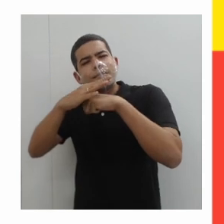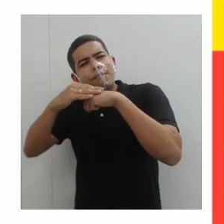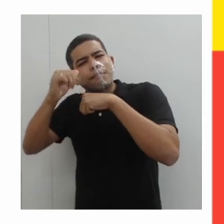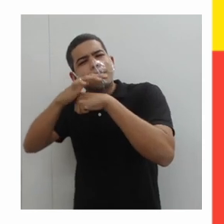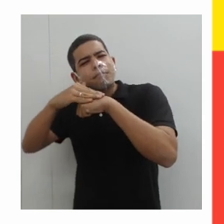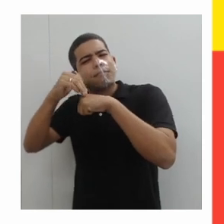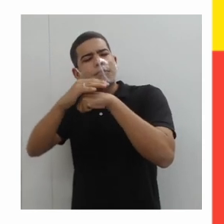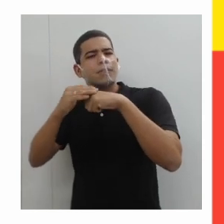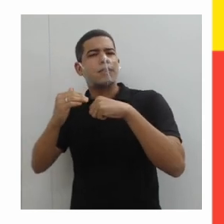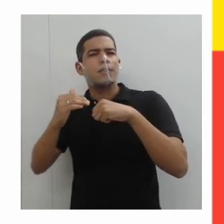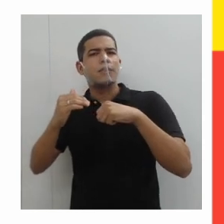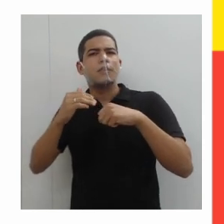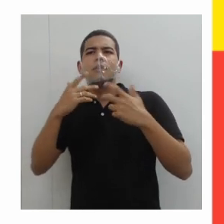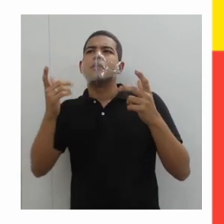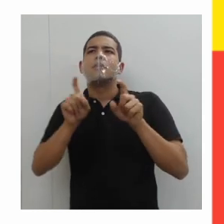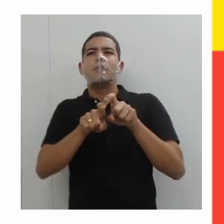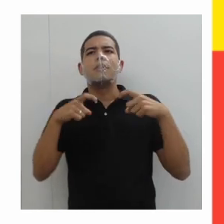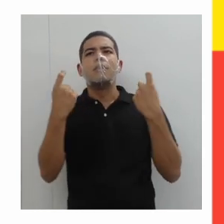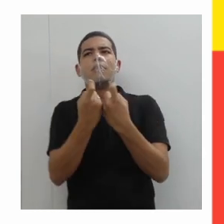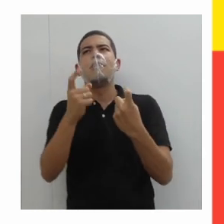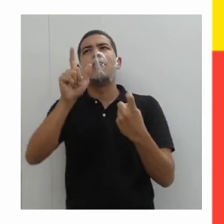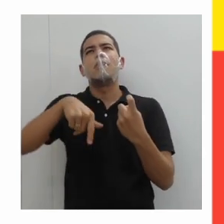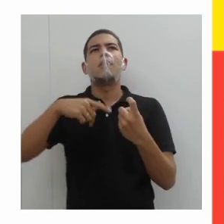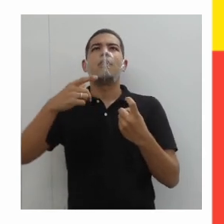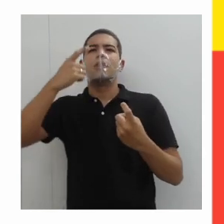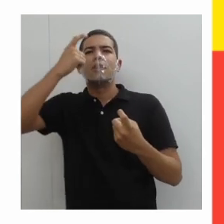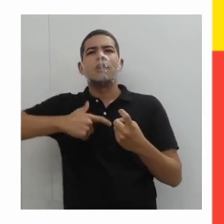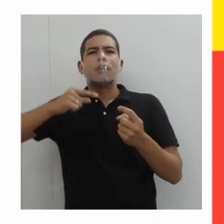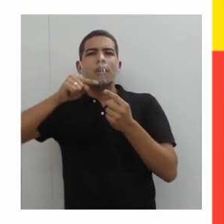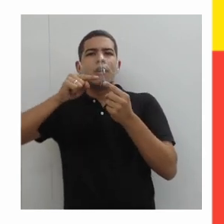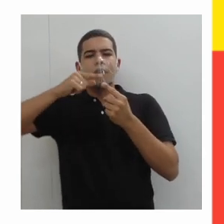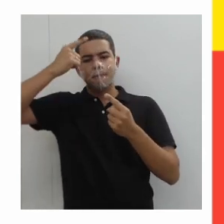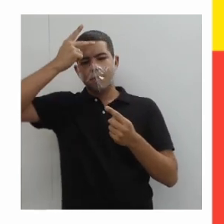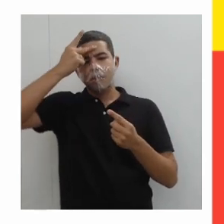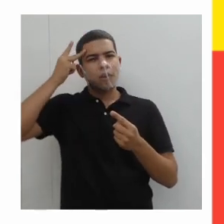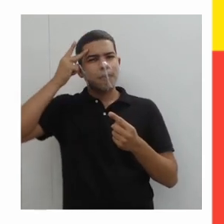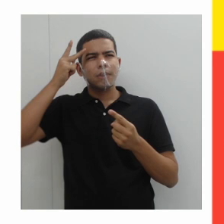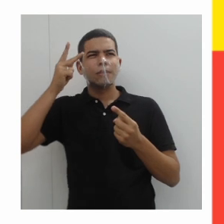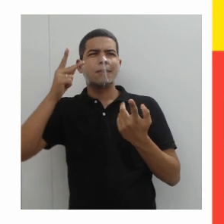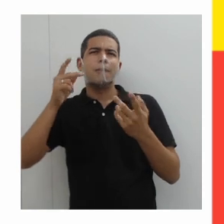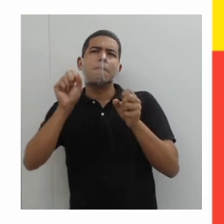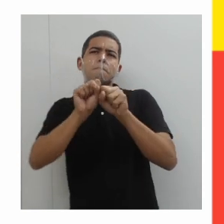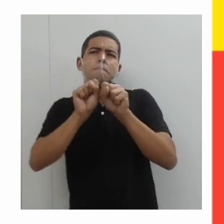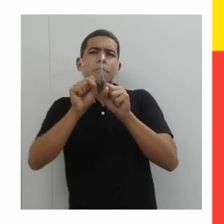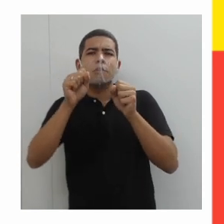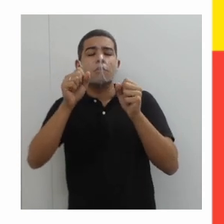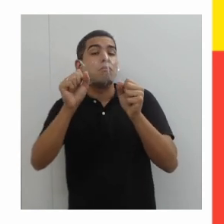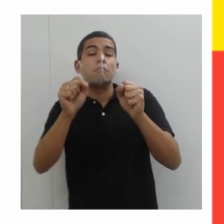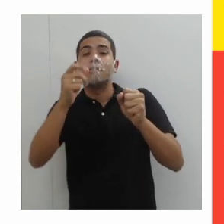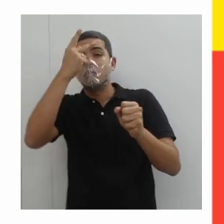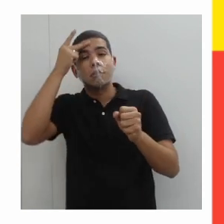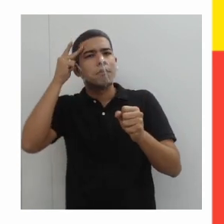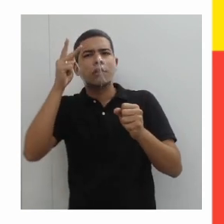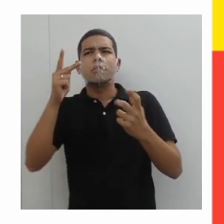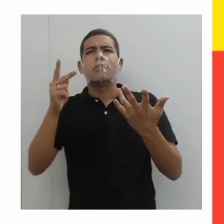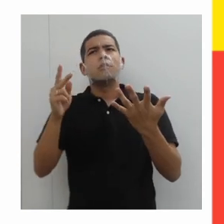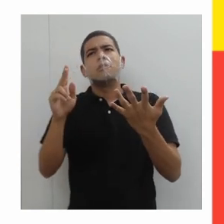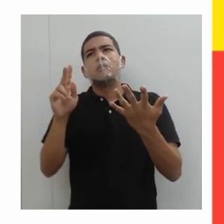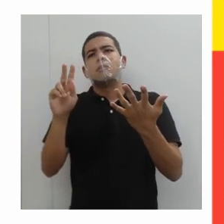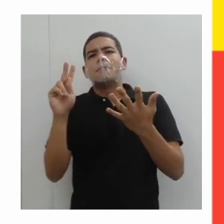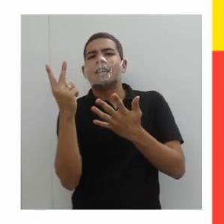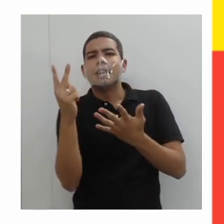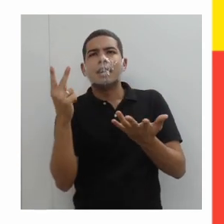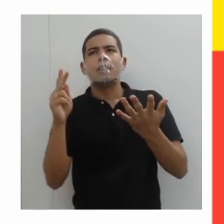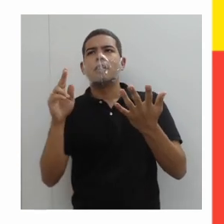A orientação sexual não é necessariamente relacionada com o gênero e uma pessoa trans, ela pode ser heterossexual, homossexual